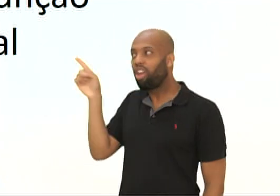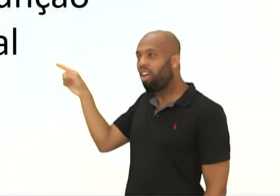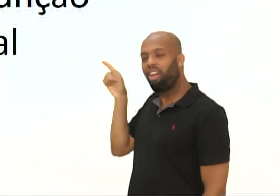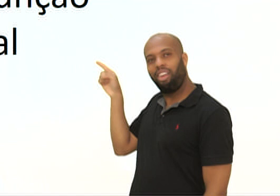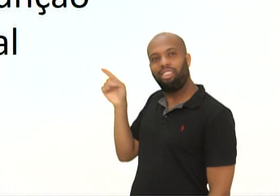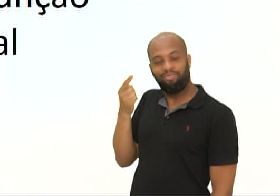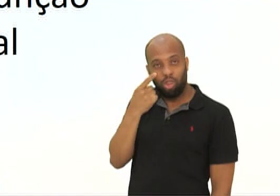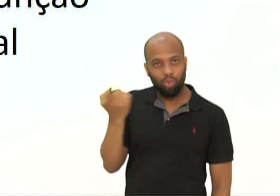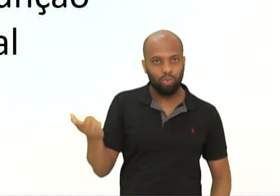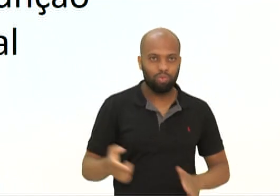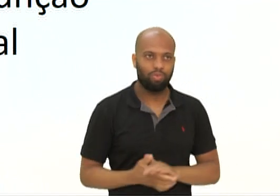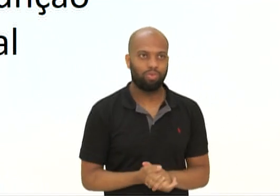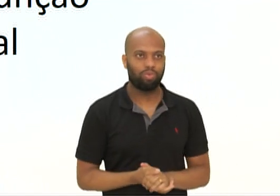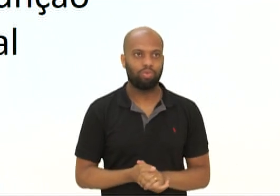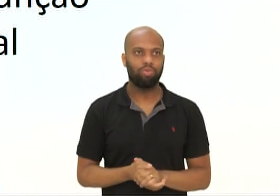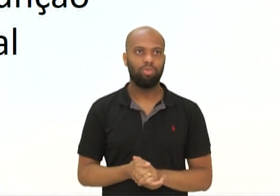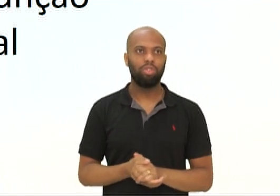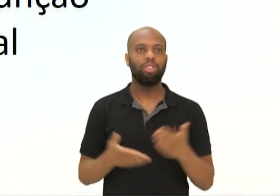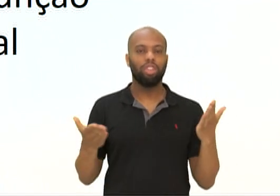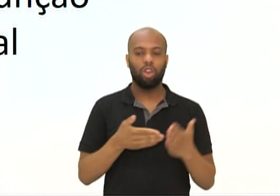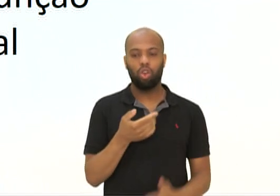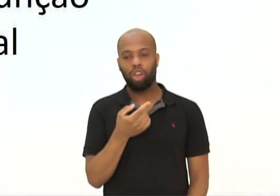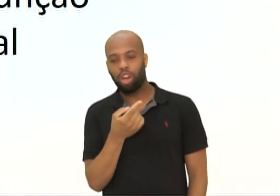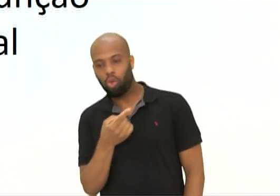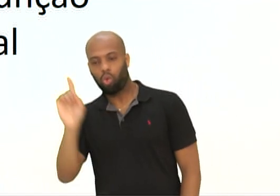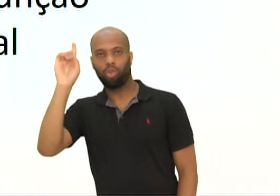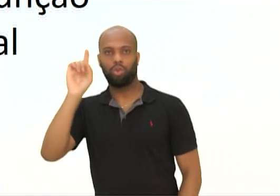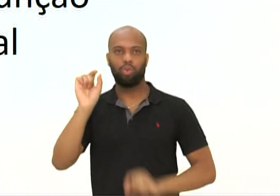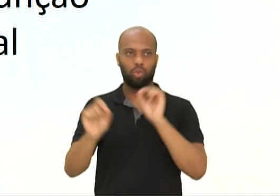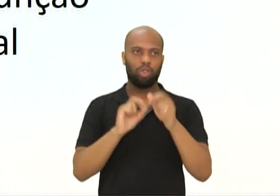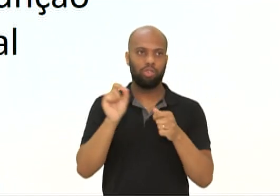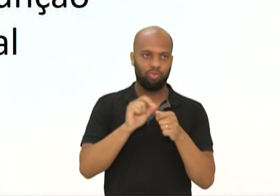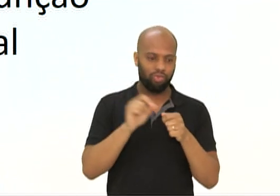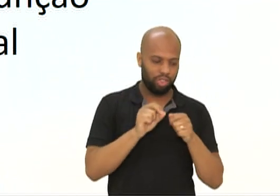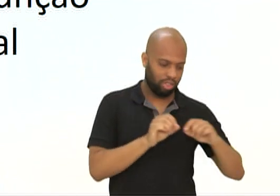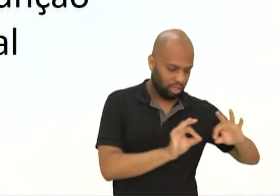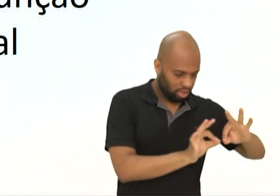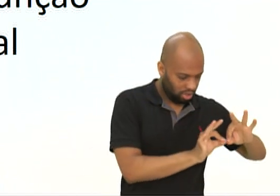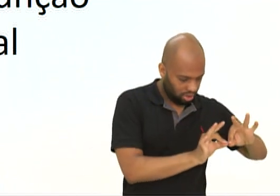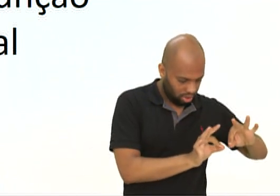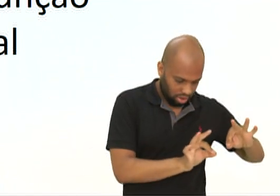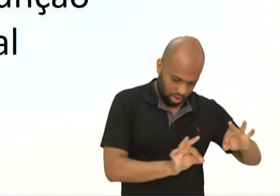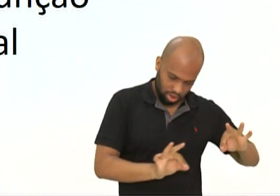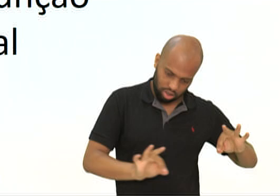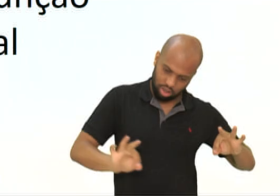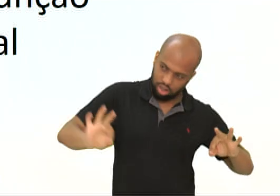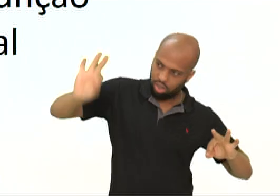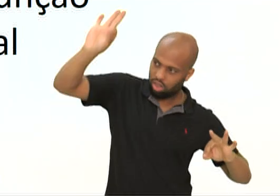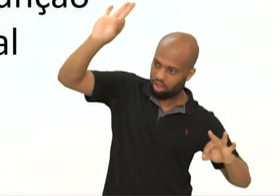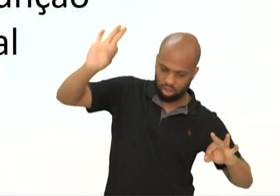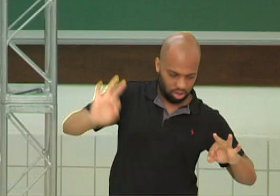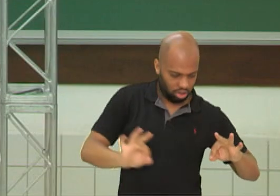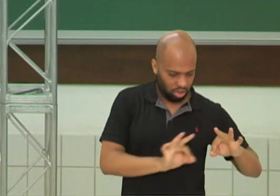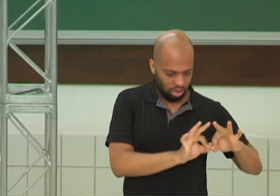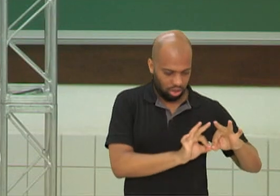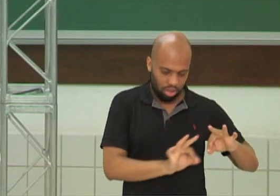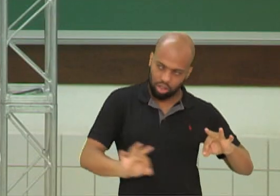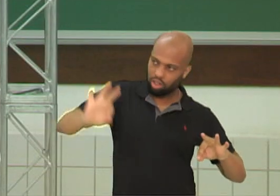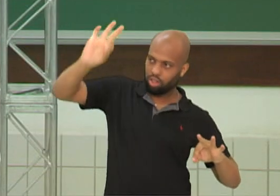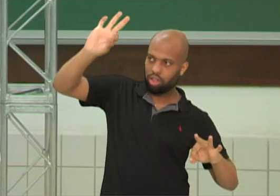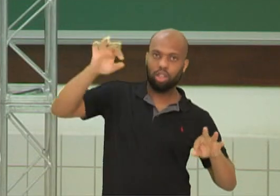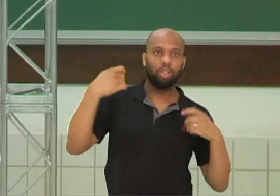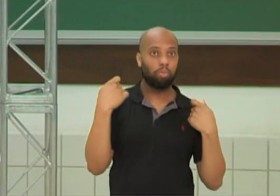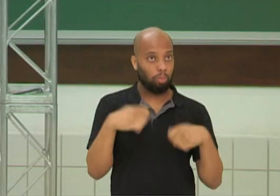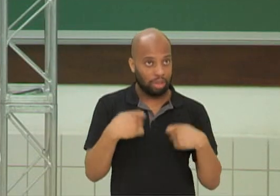só. Quinto e último passo, você vai ligar esses pontos, mas não esqueça, você